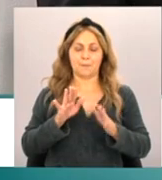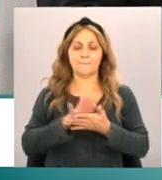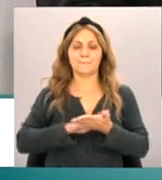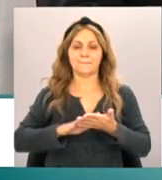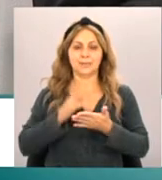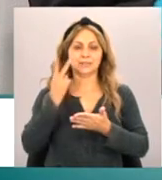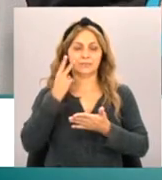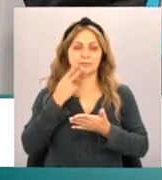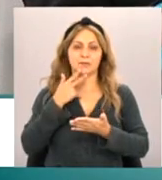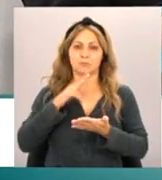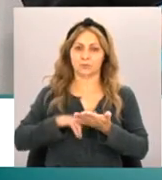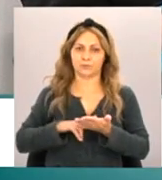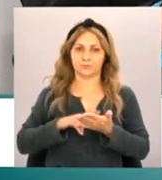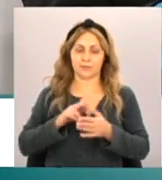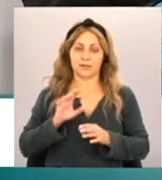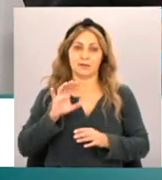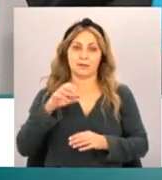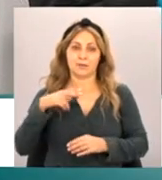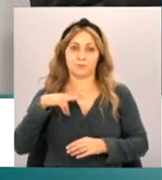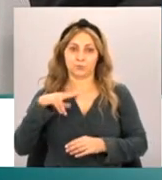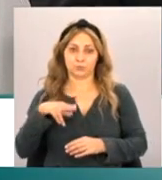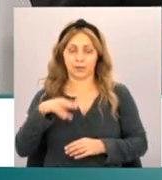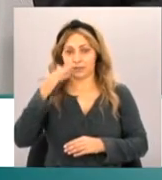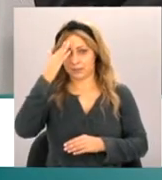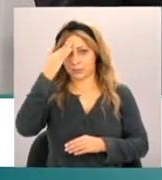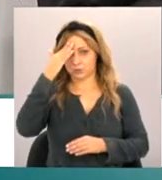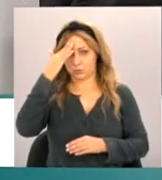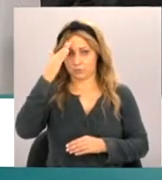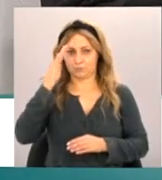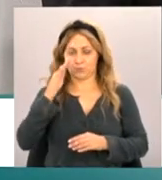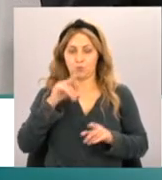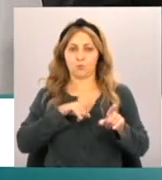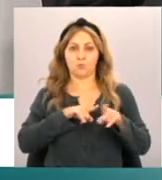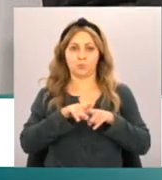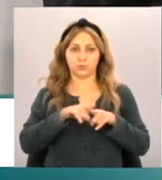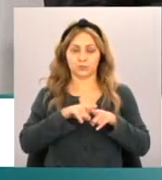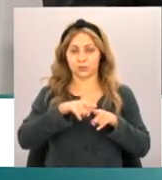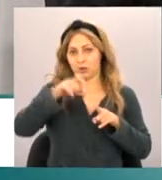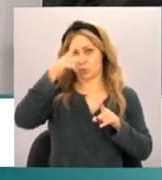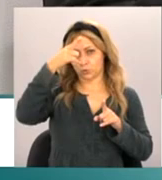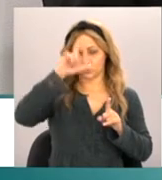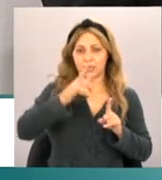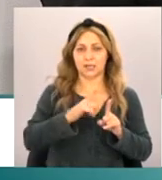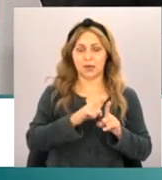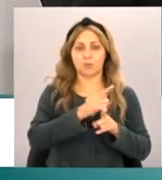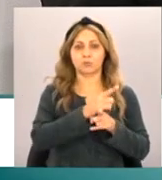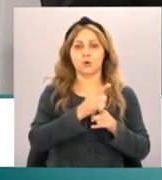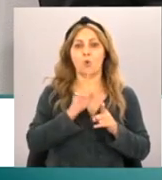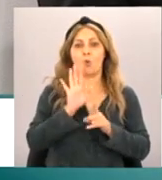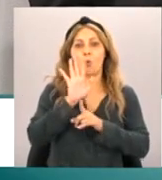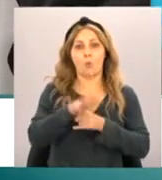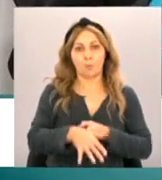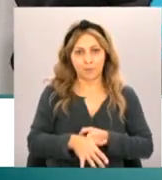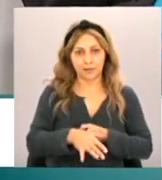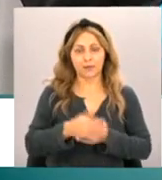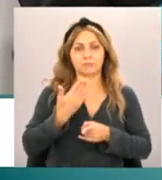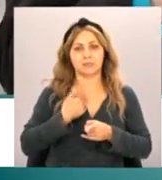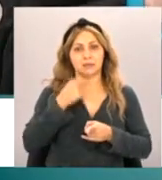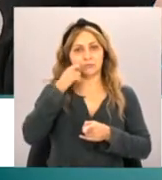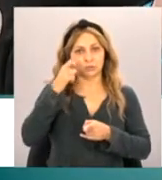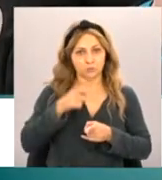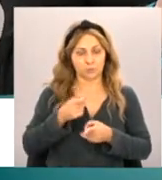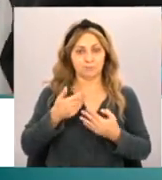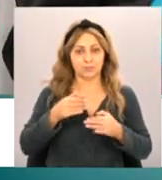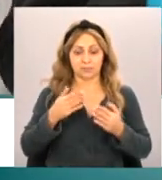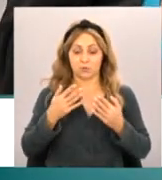seja é cada estado-membro mas Portugal acho que não devia ficar de fora de uma política com a Turquia que o milho Direitos Humanos da mesma maneira que o